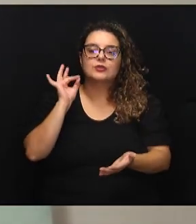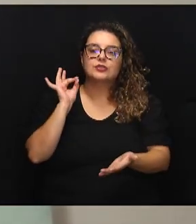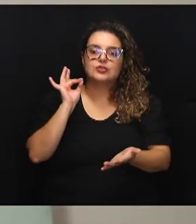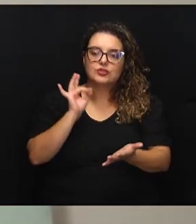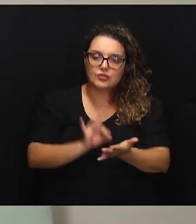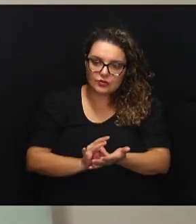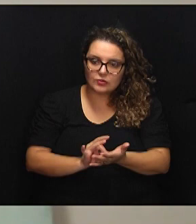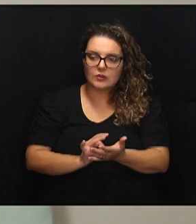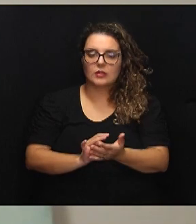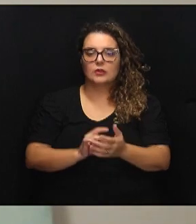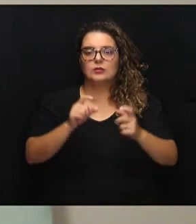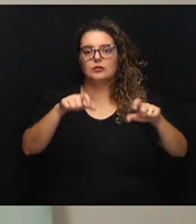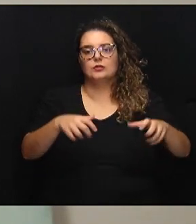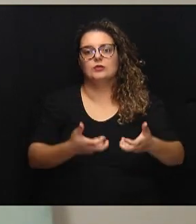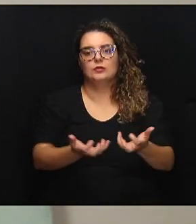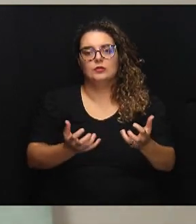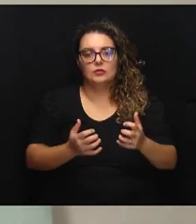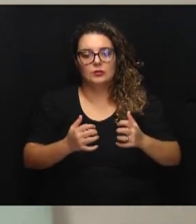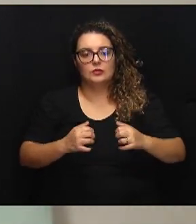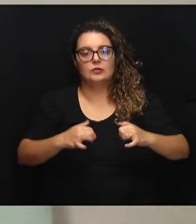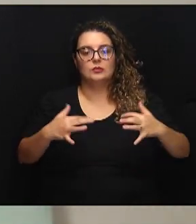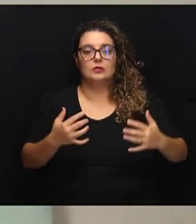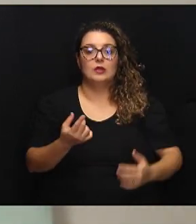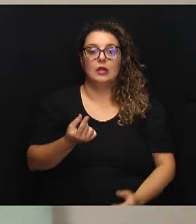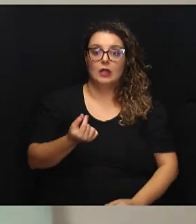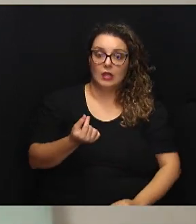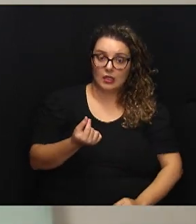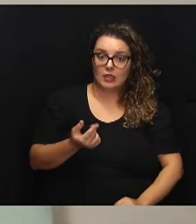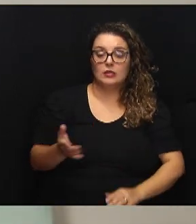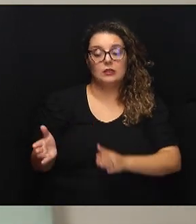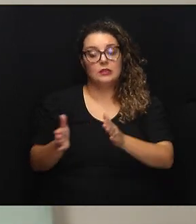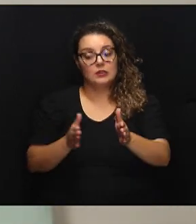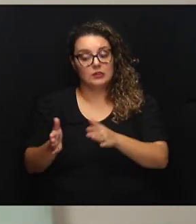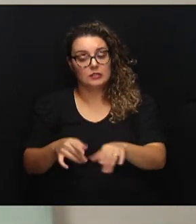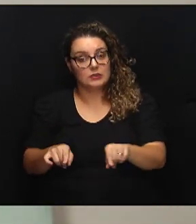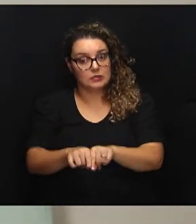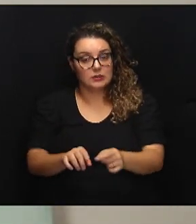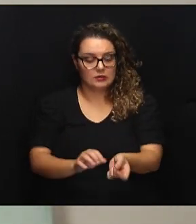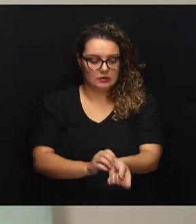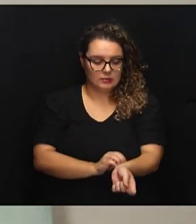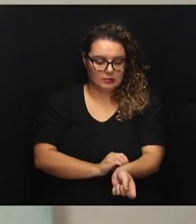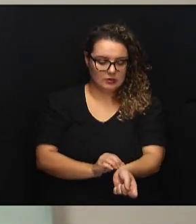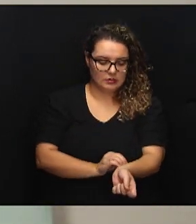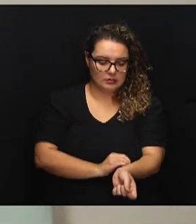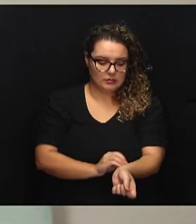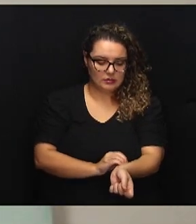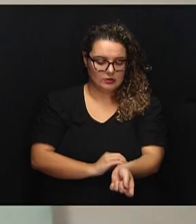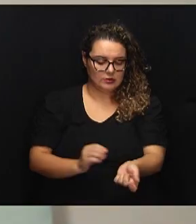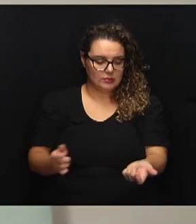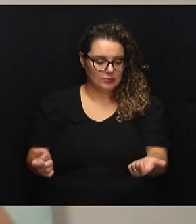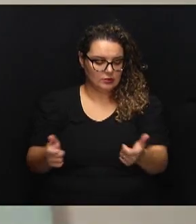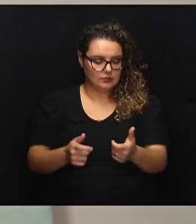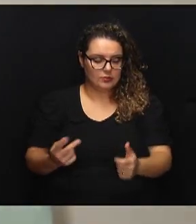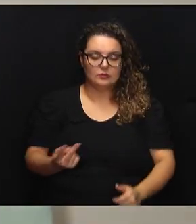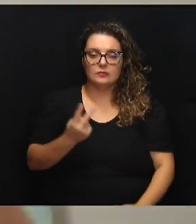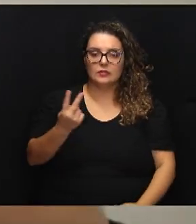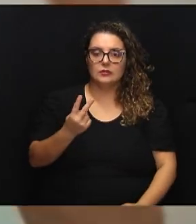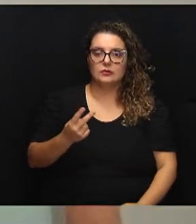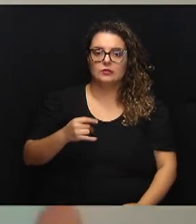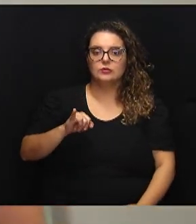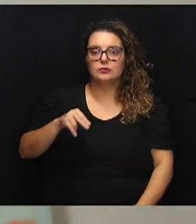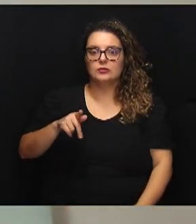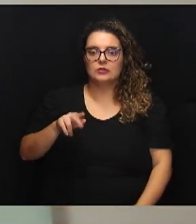o estádio um lugar acessível, também financeiramente, diminuindo o valor dos ingressos, né? Então, acho que o marketing